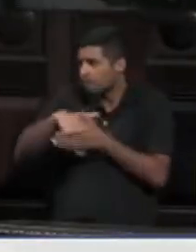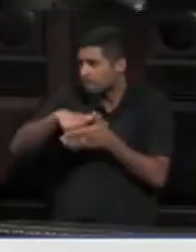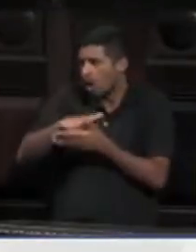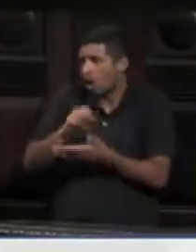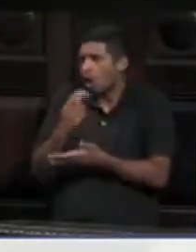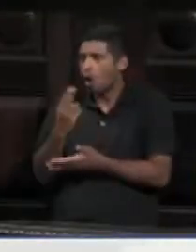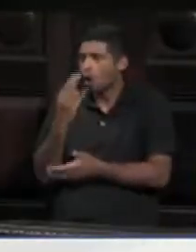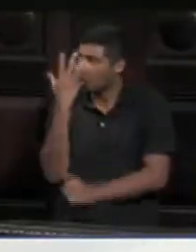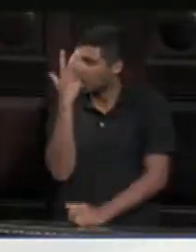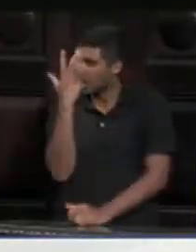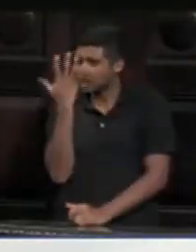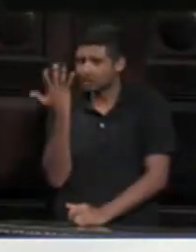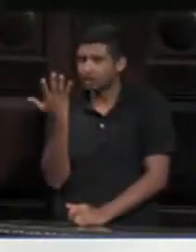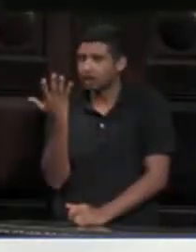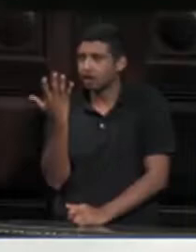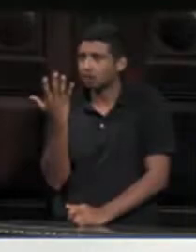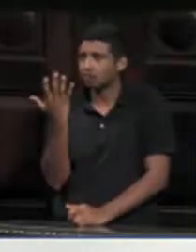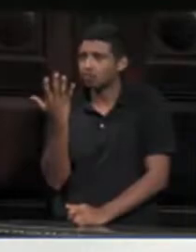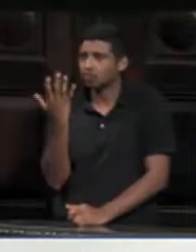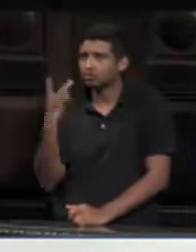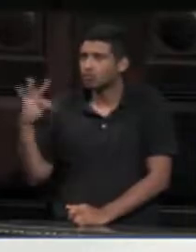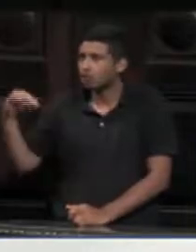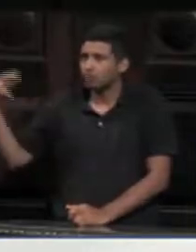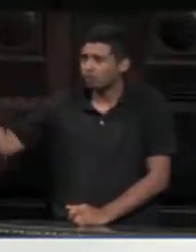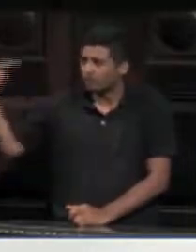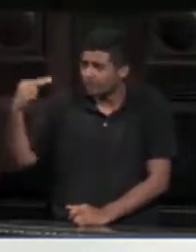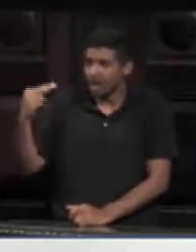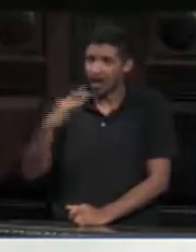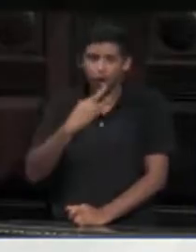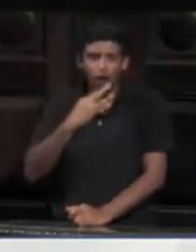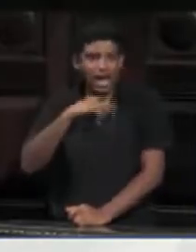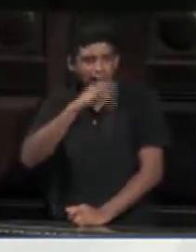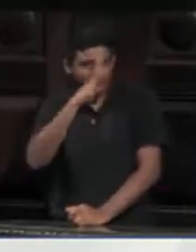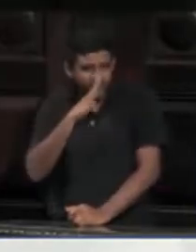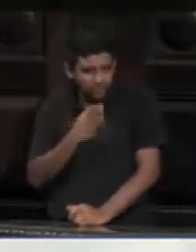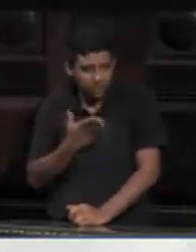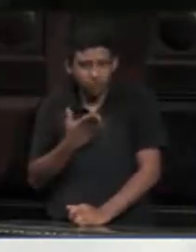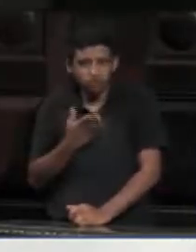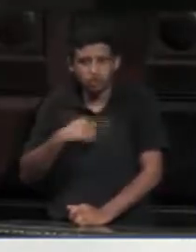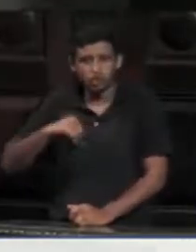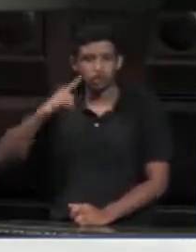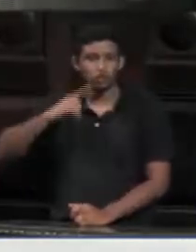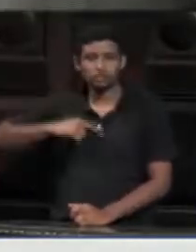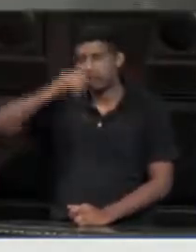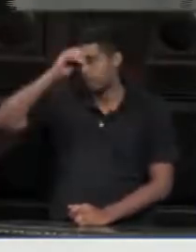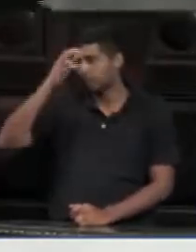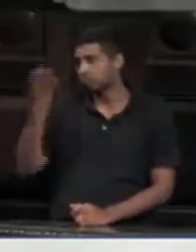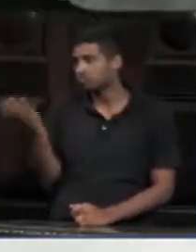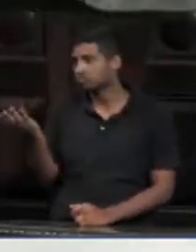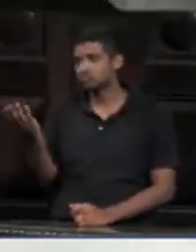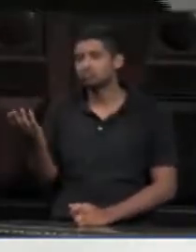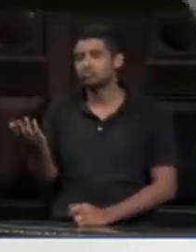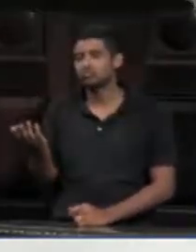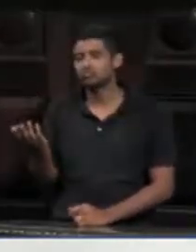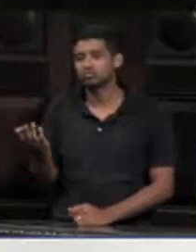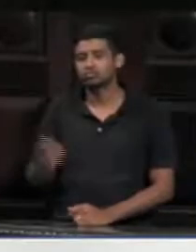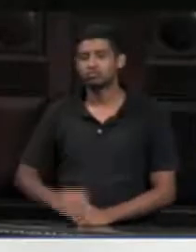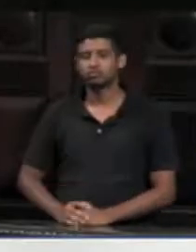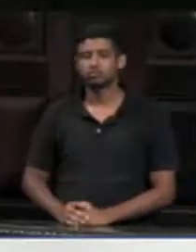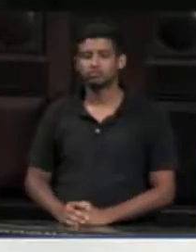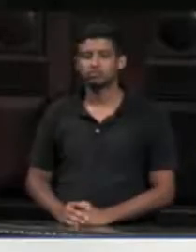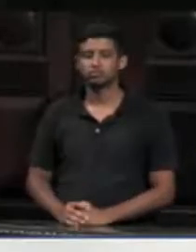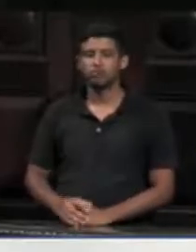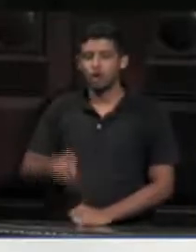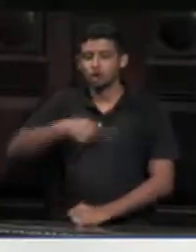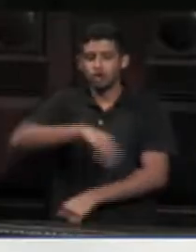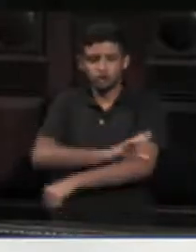influência cultural em lugar nenhum do mundo, mas a gente acha que a nossa cultura é... Gente, vamos valorizar, a nossa cultura é muito